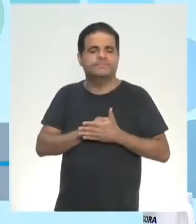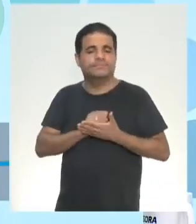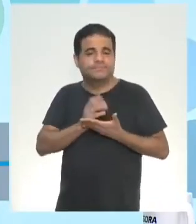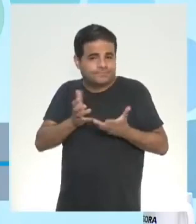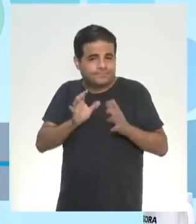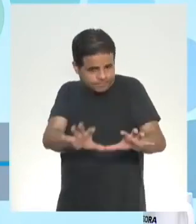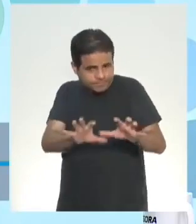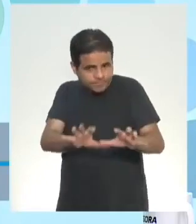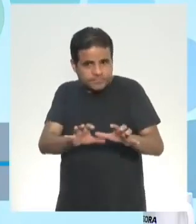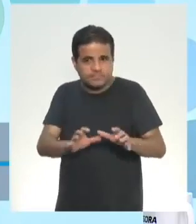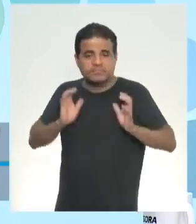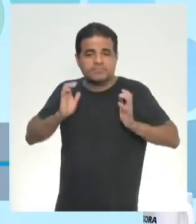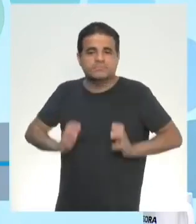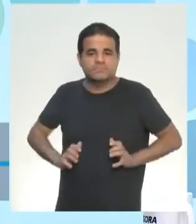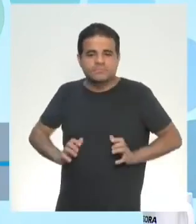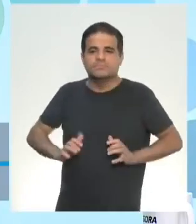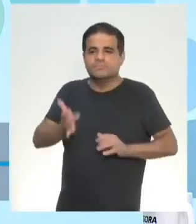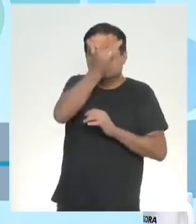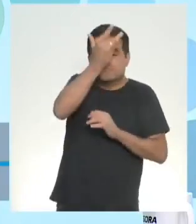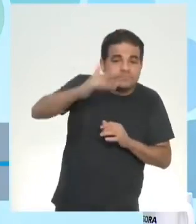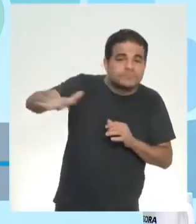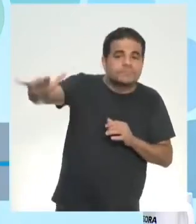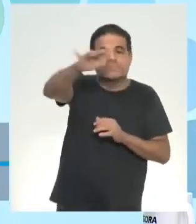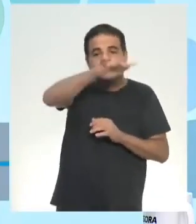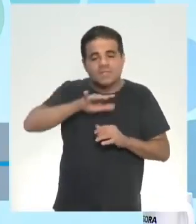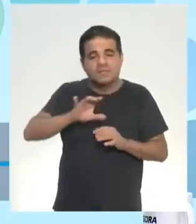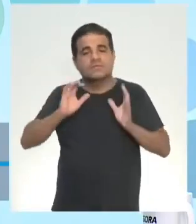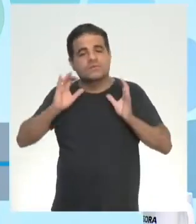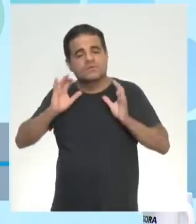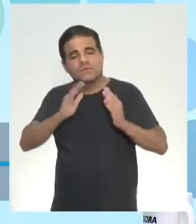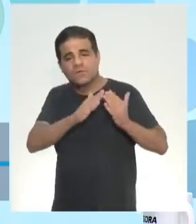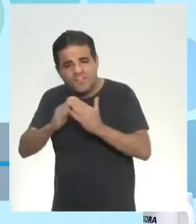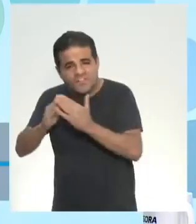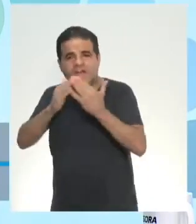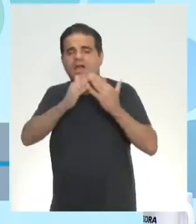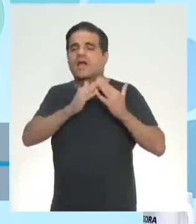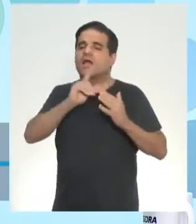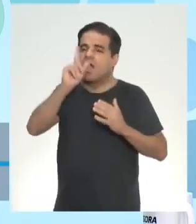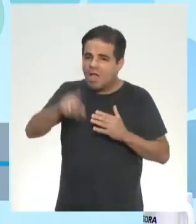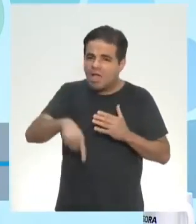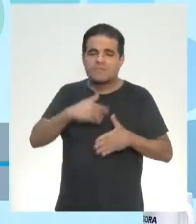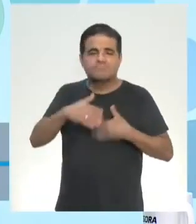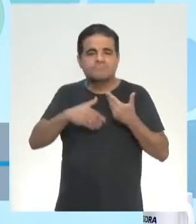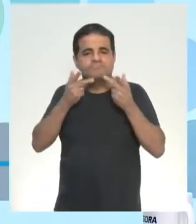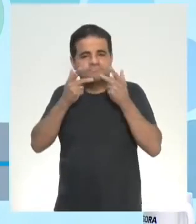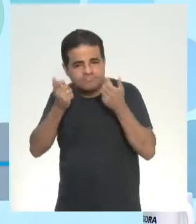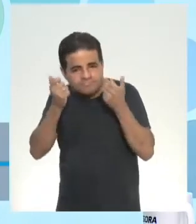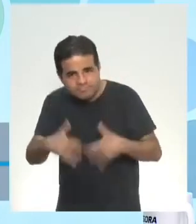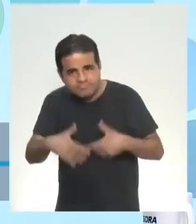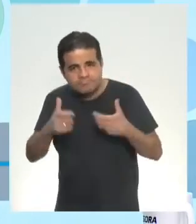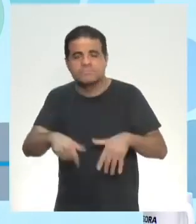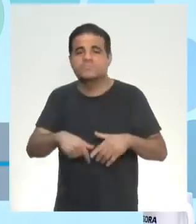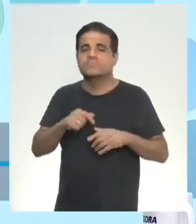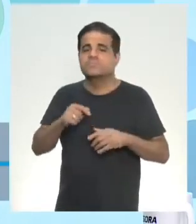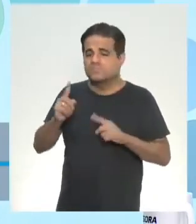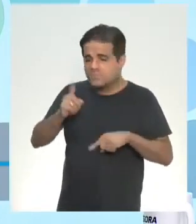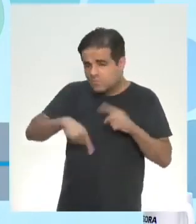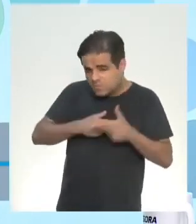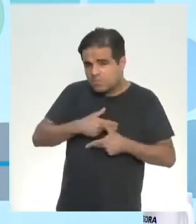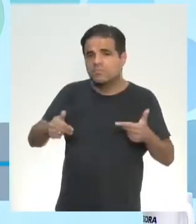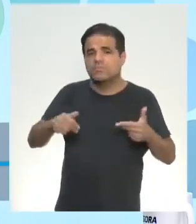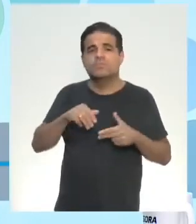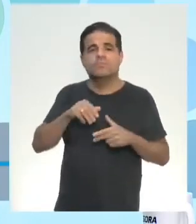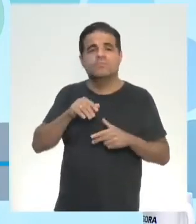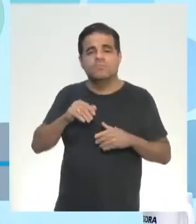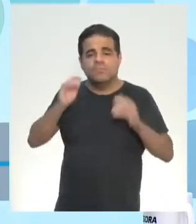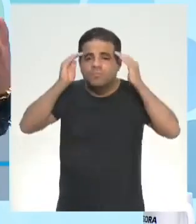se ressaltar muito o comportamento das pessoas ali da favela, de situação precária, acabava ressaltando essa questão de que você é produto do meio em que vive.